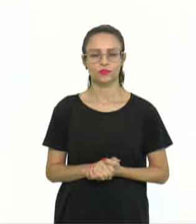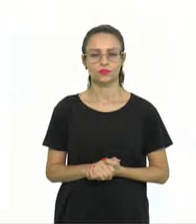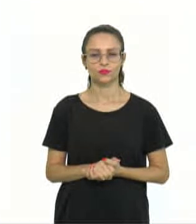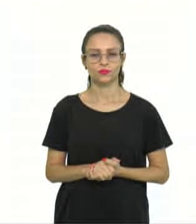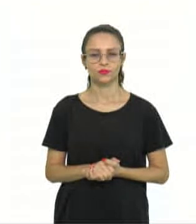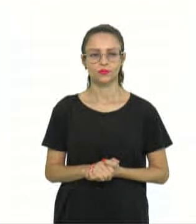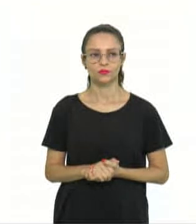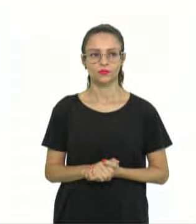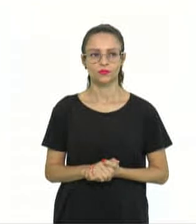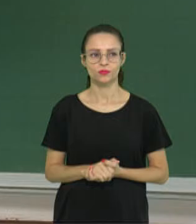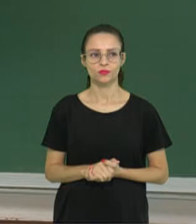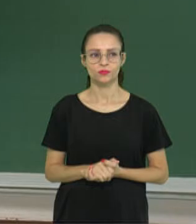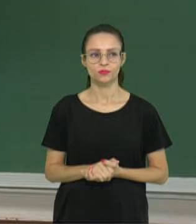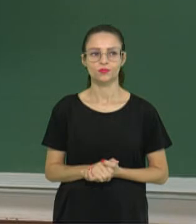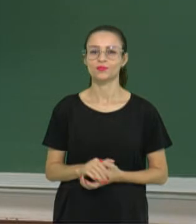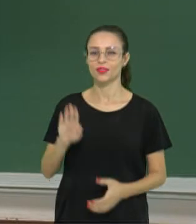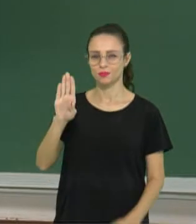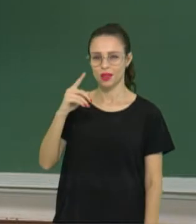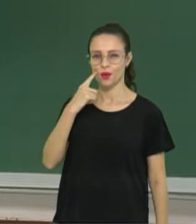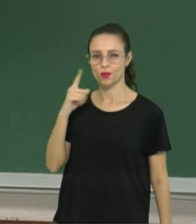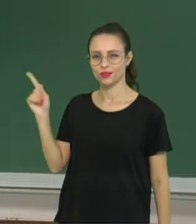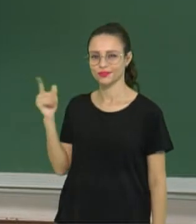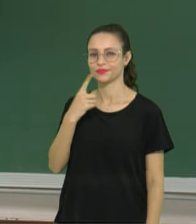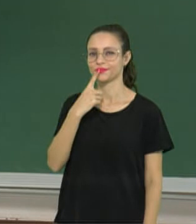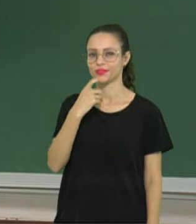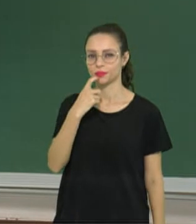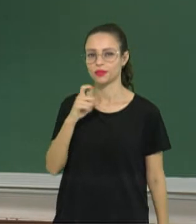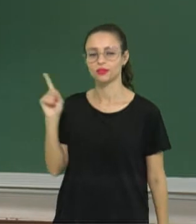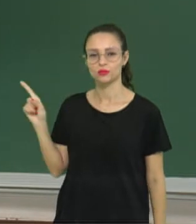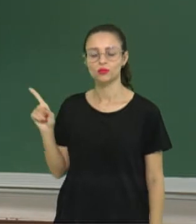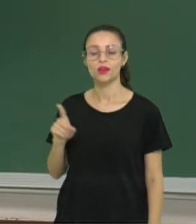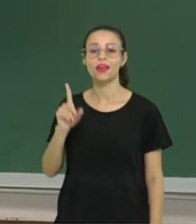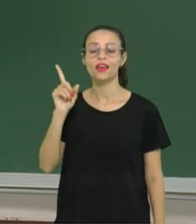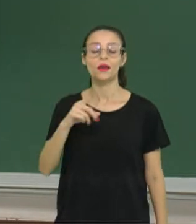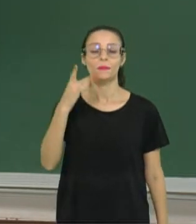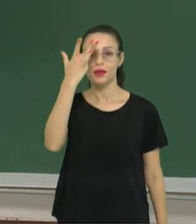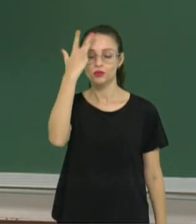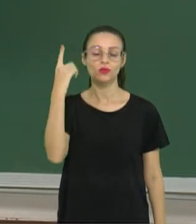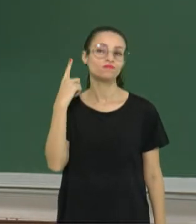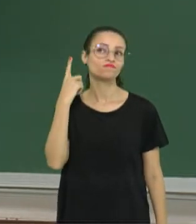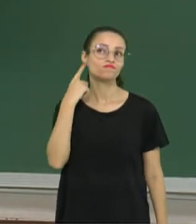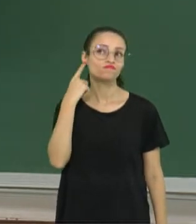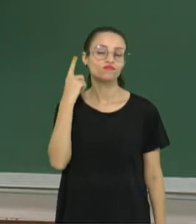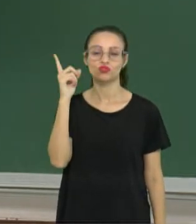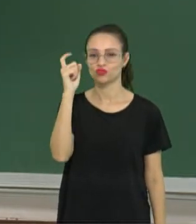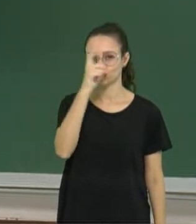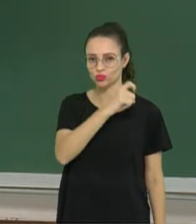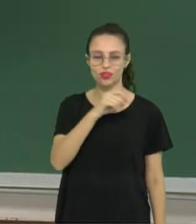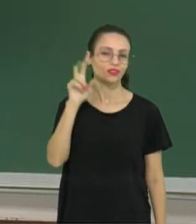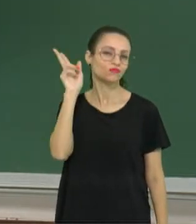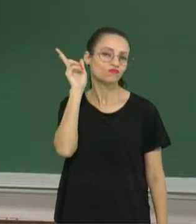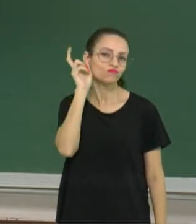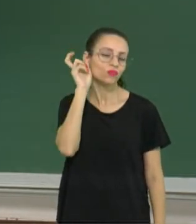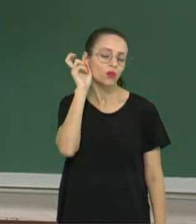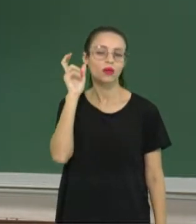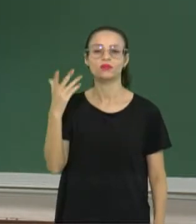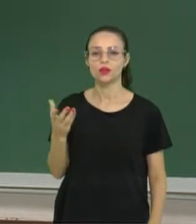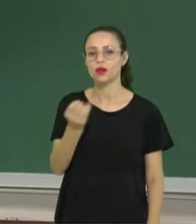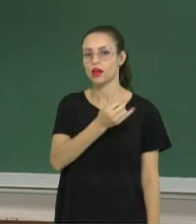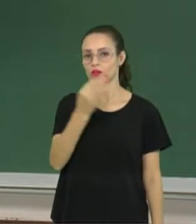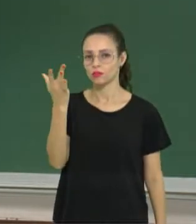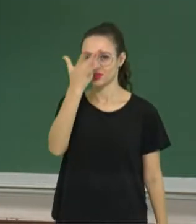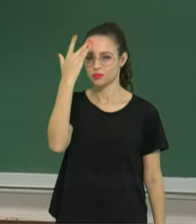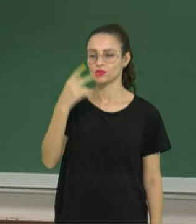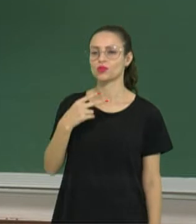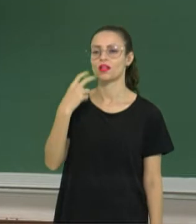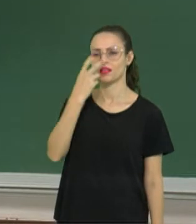them. Hearing impaired com dificuldade auditiva, certo? Então, por isso que ele diz, algumas dessas pessoas leem